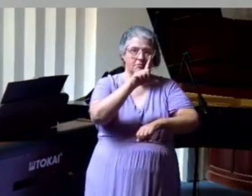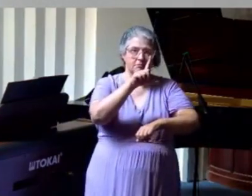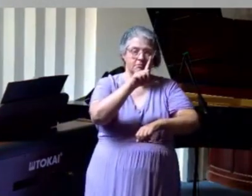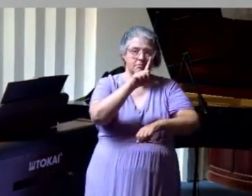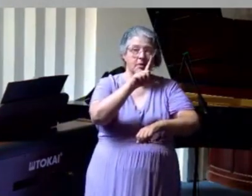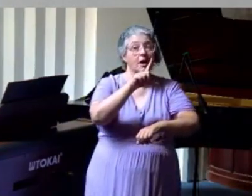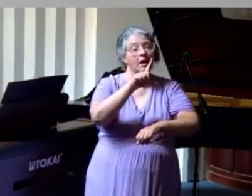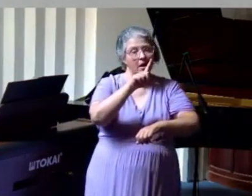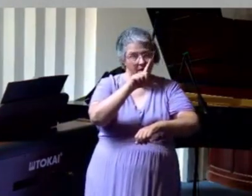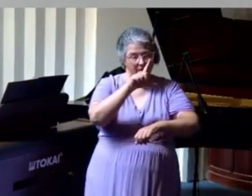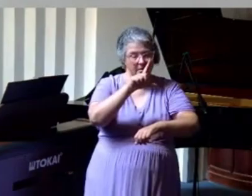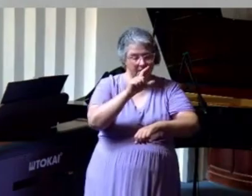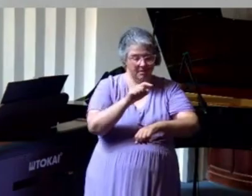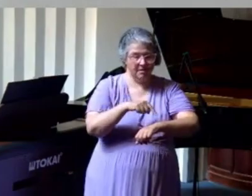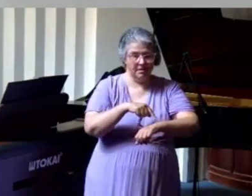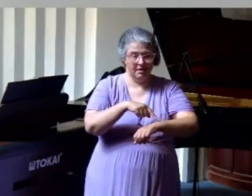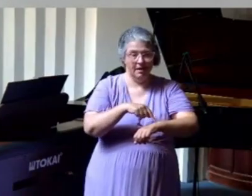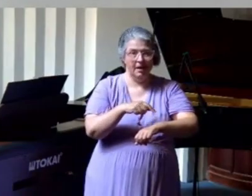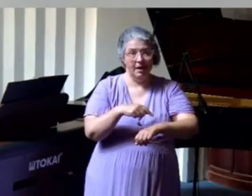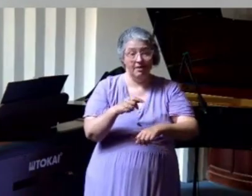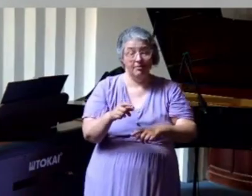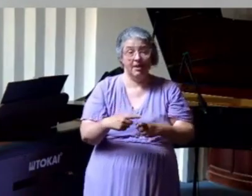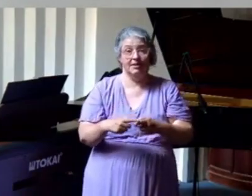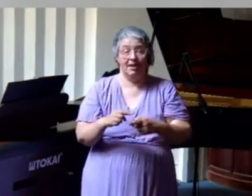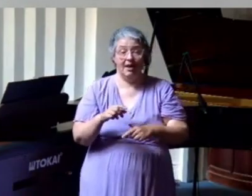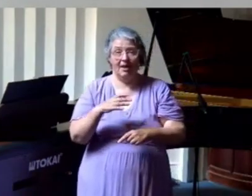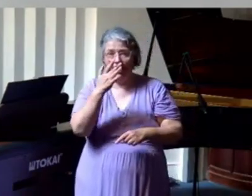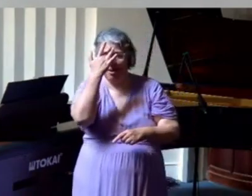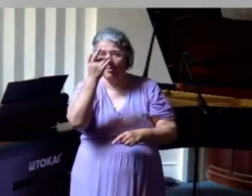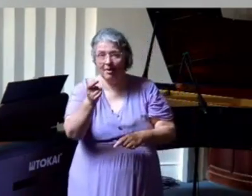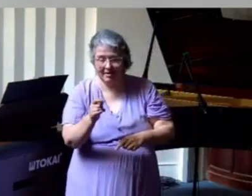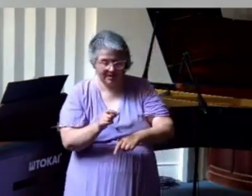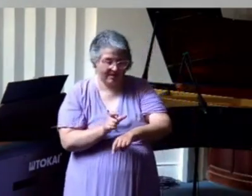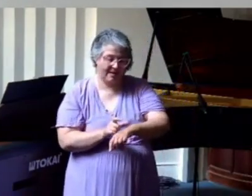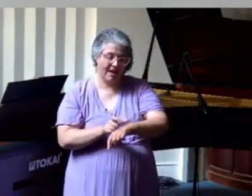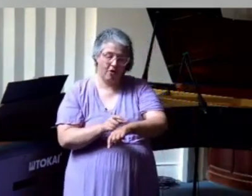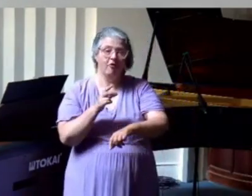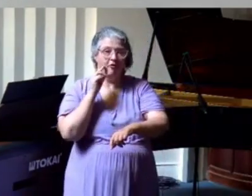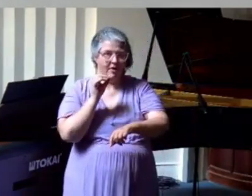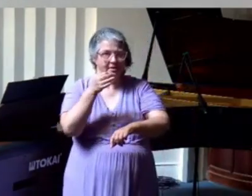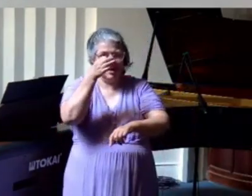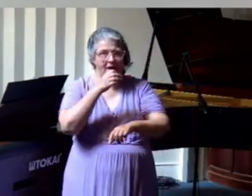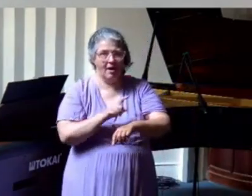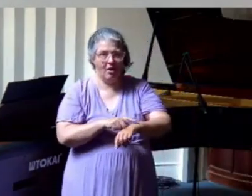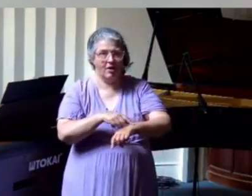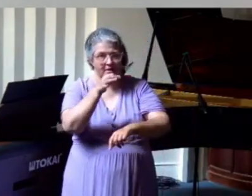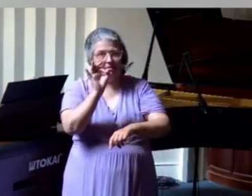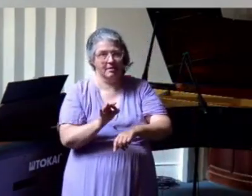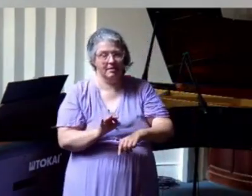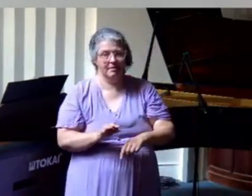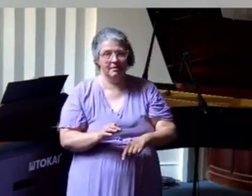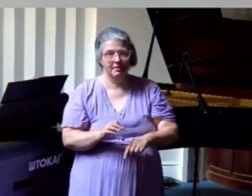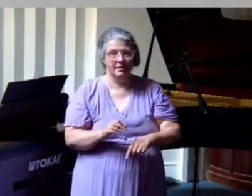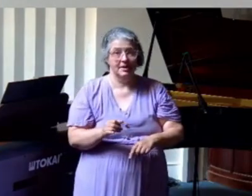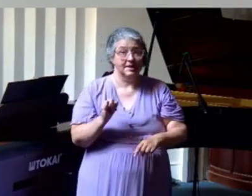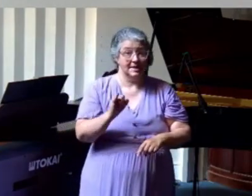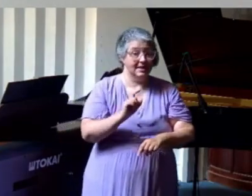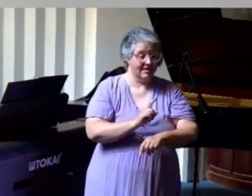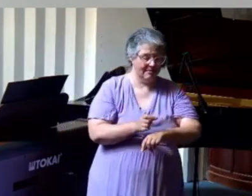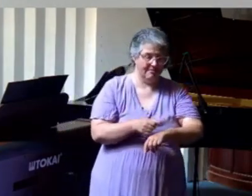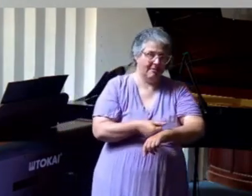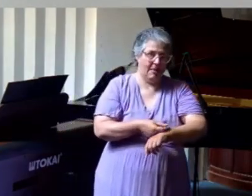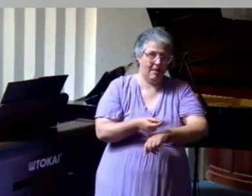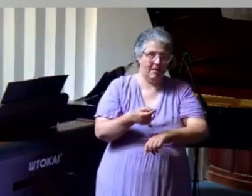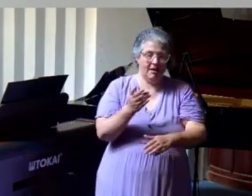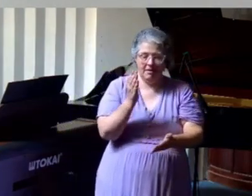líder, chamado Joiada, ele foi quem cuidou de Joás desde cedo, enquanto ele viveu, Joás exercitou a